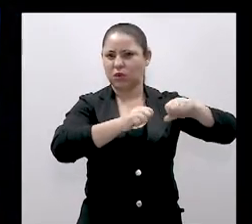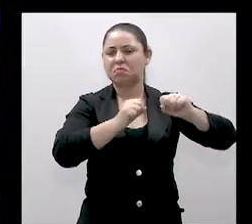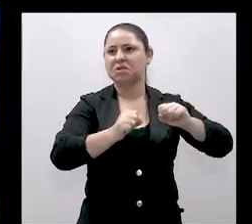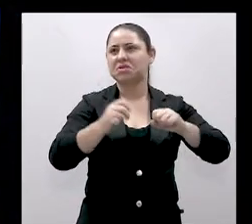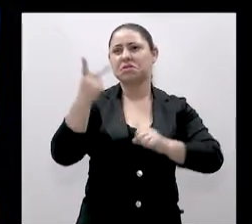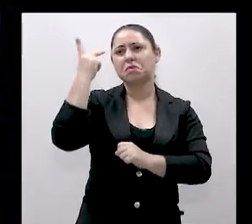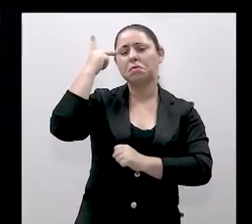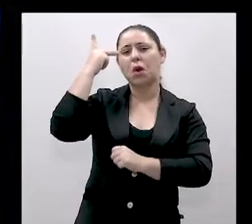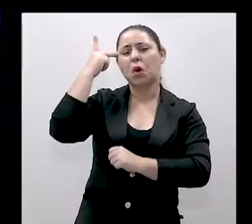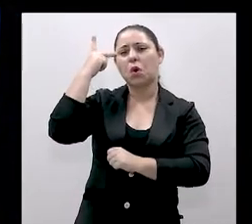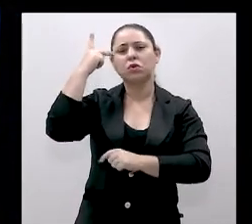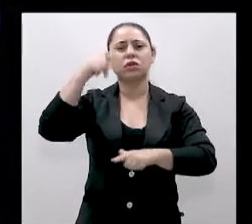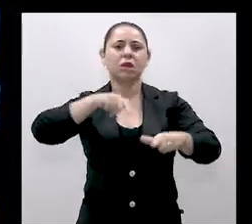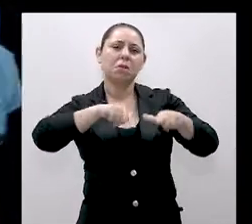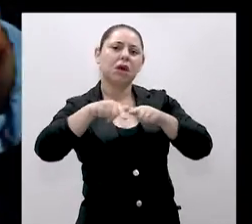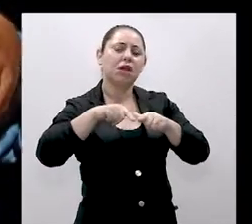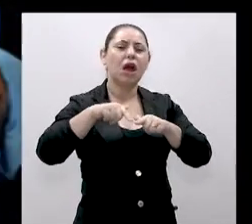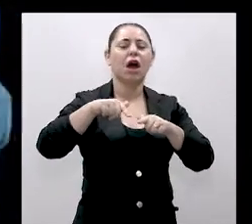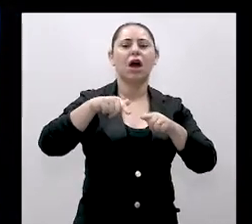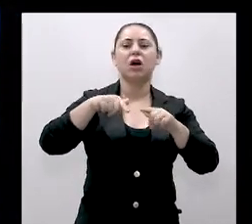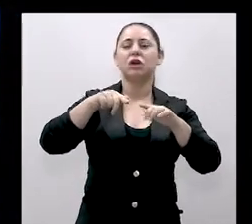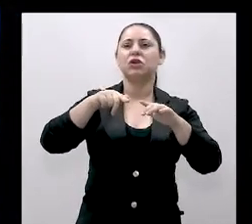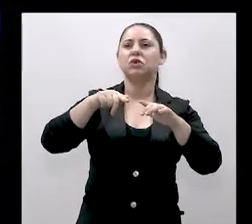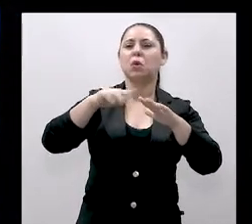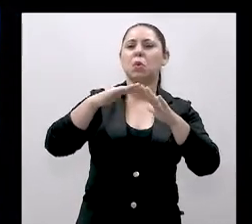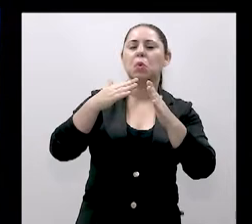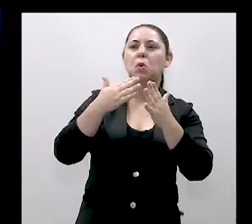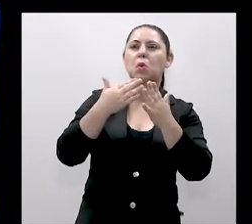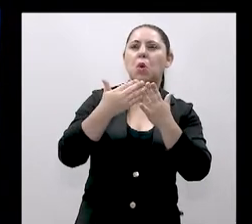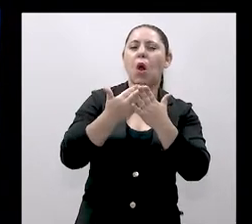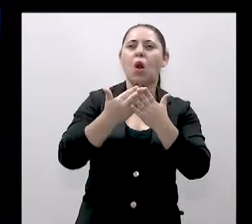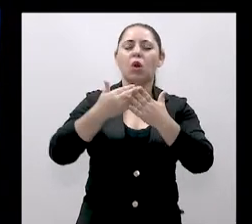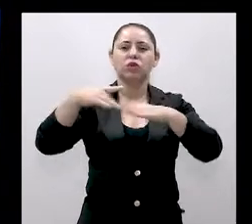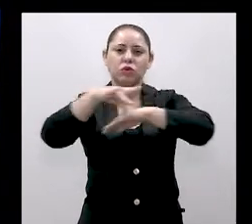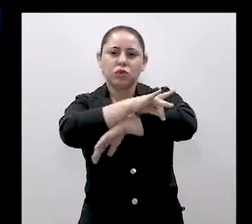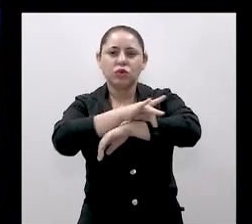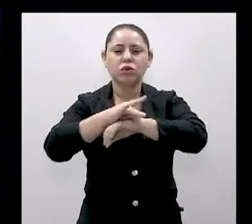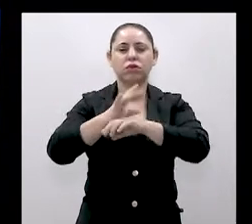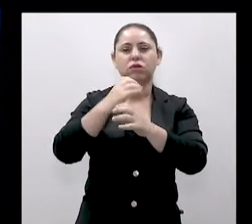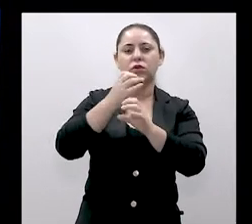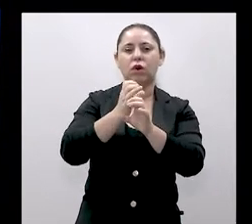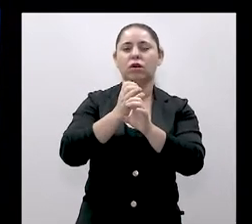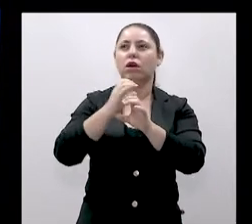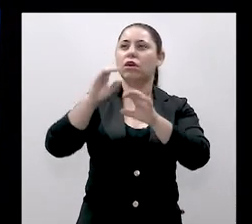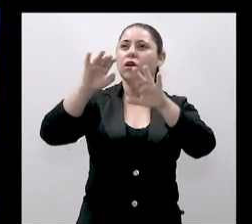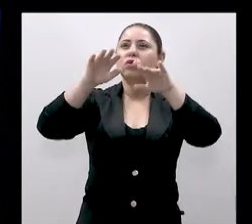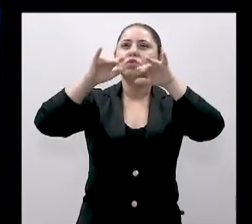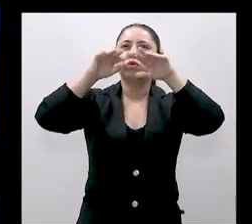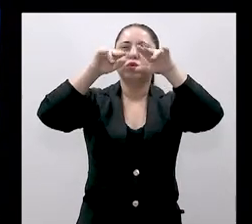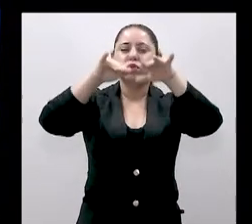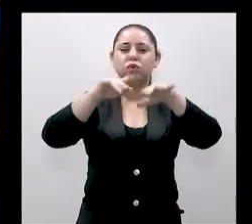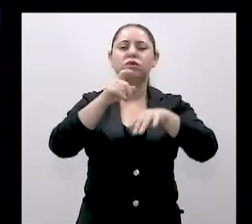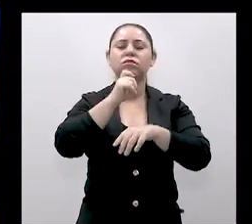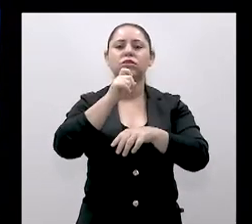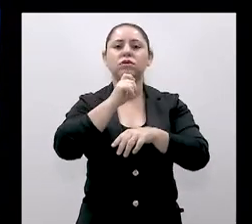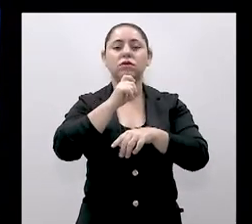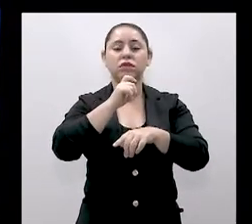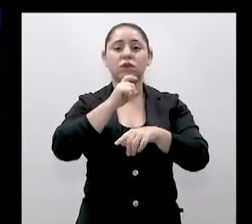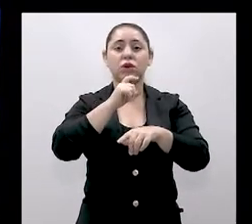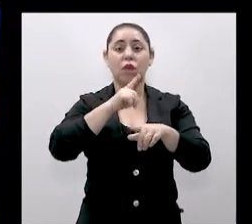trabalhando no escritório bacana e tal ar condicionado eu me mandei eu trabalhava numa empresa de engenharia